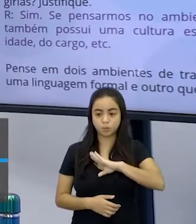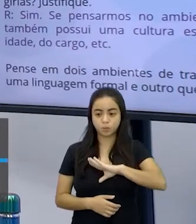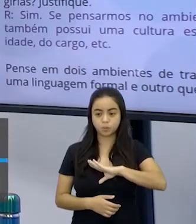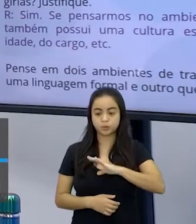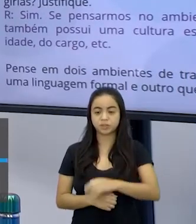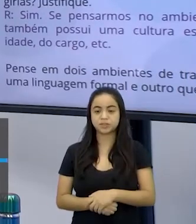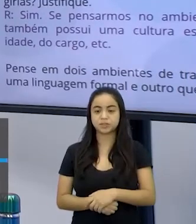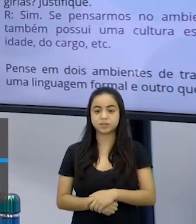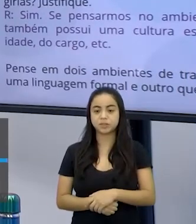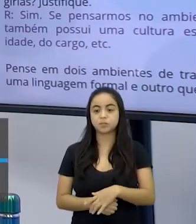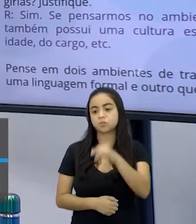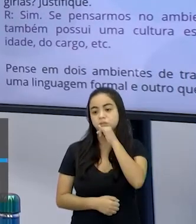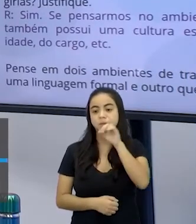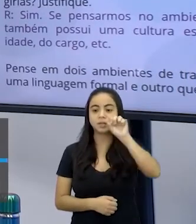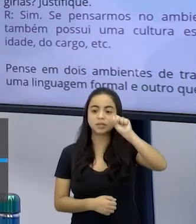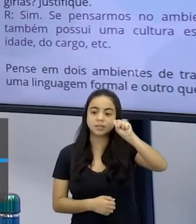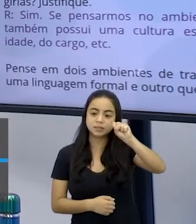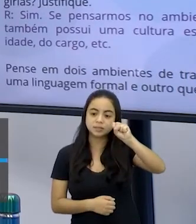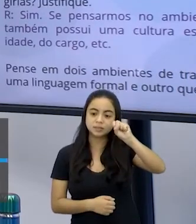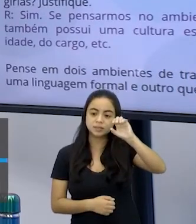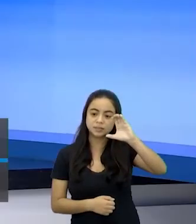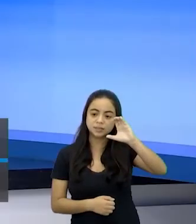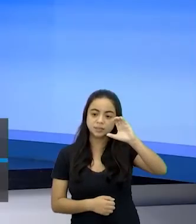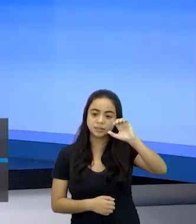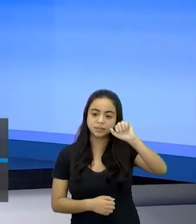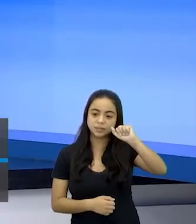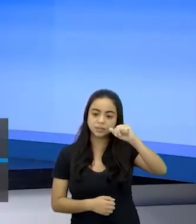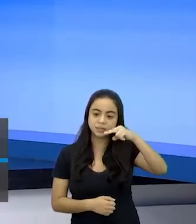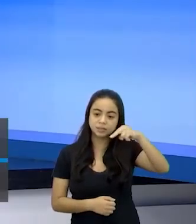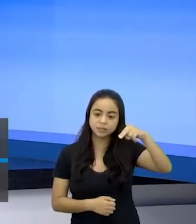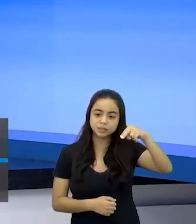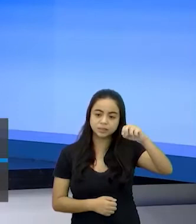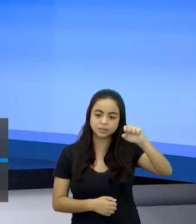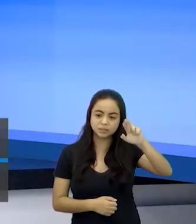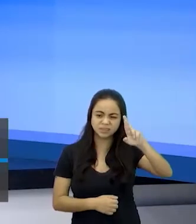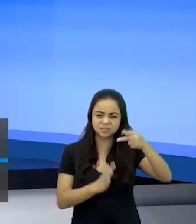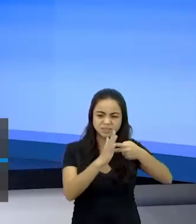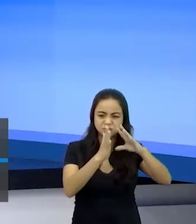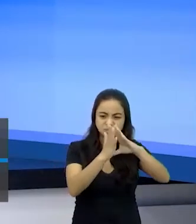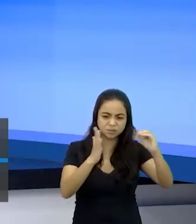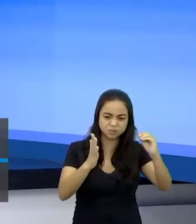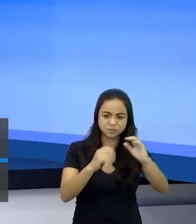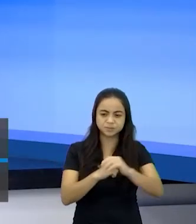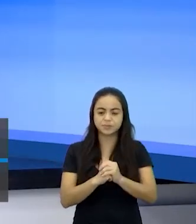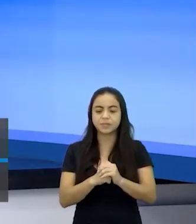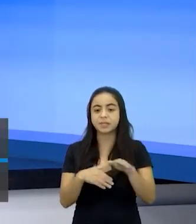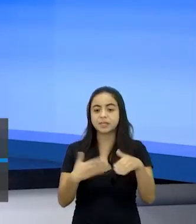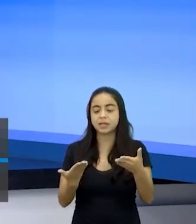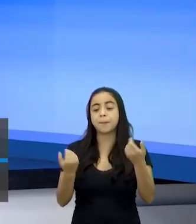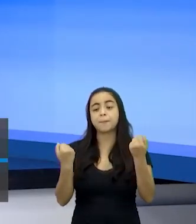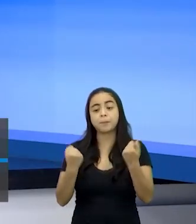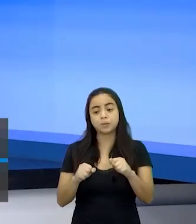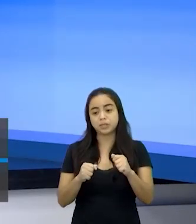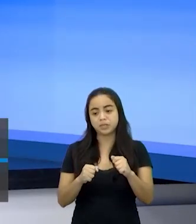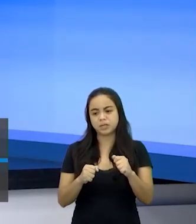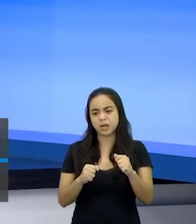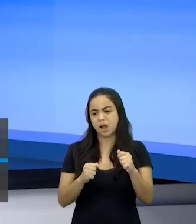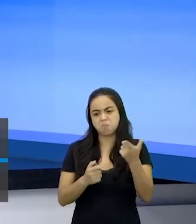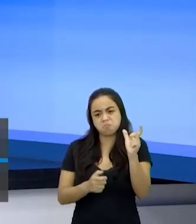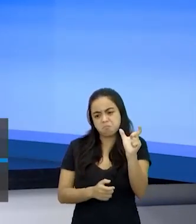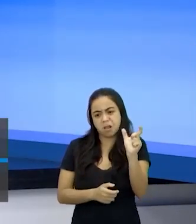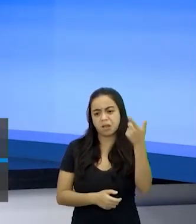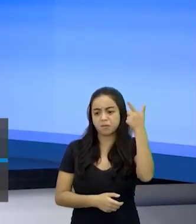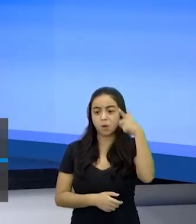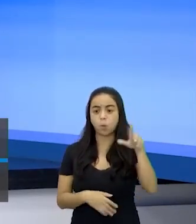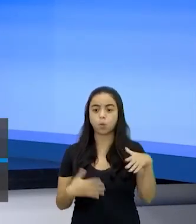O scanner, né? Escanear. Né? Então, mas que poderia dar print, né? Também. que poderia ter sido usado outra palavra